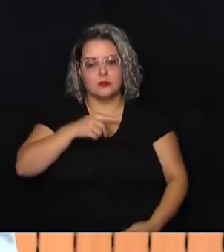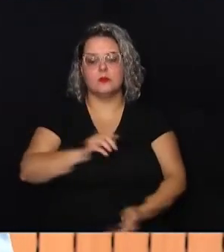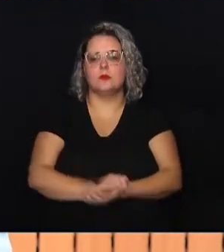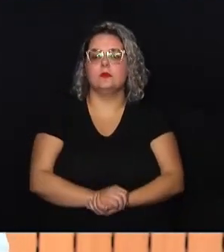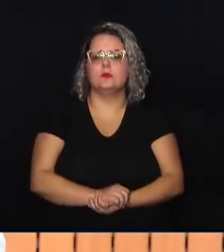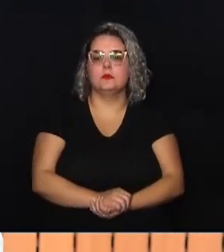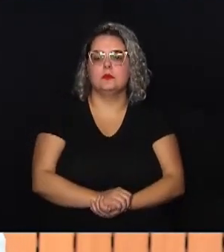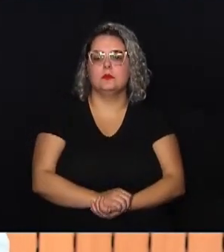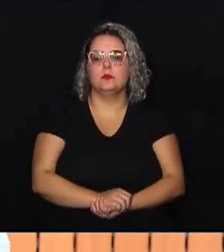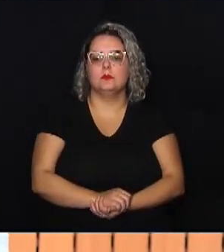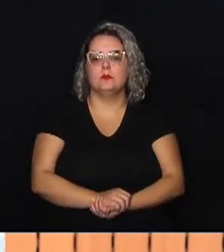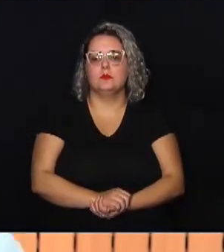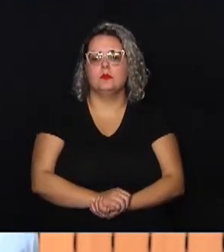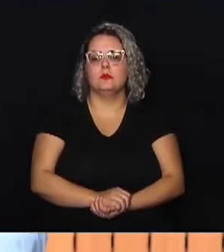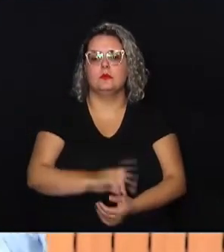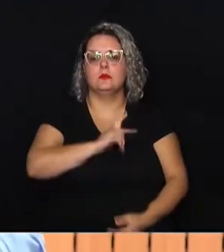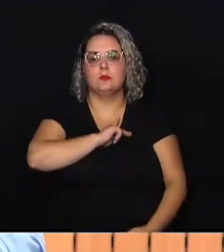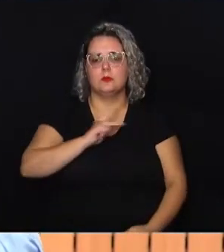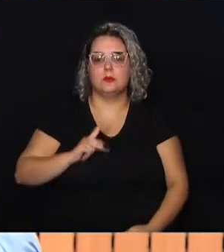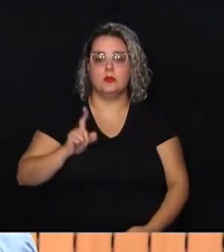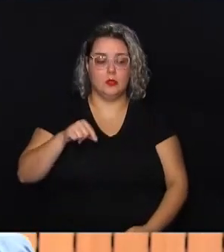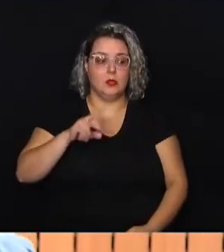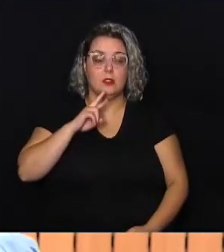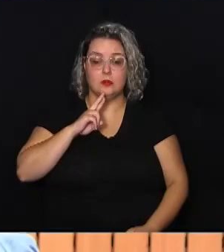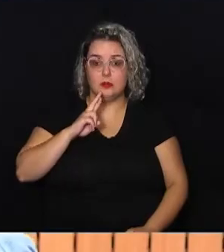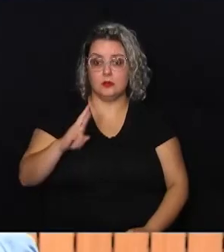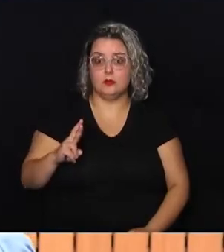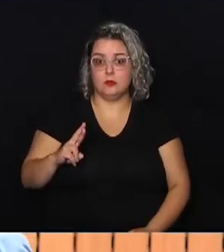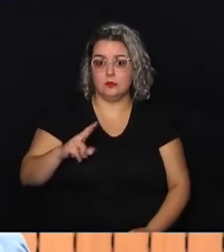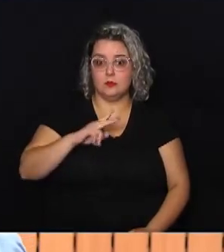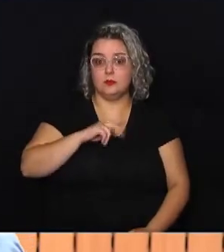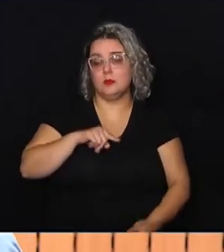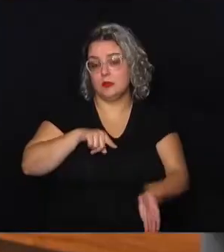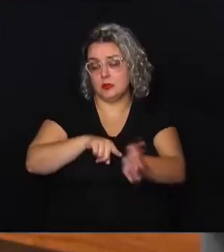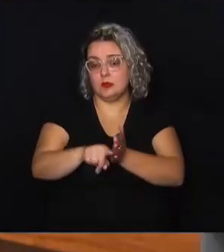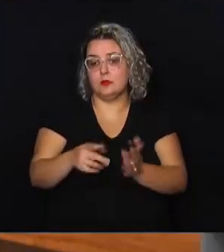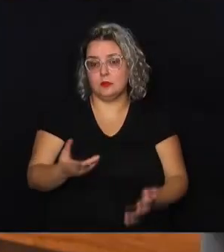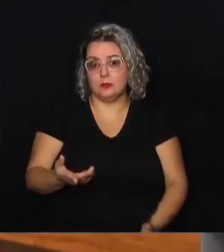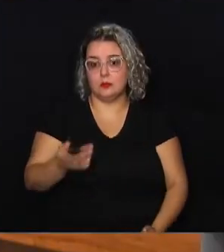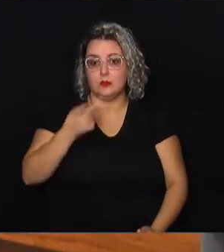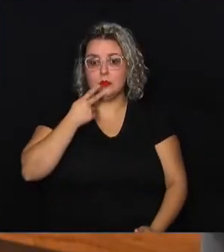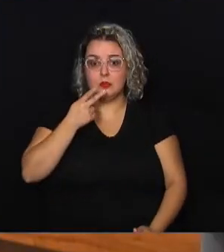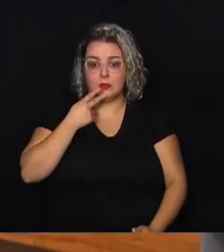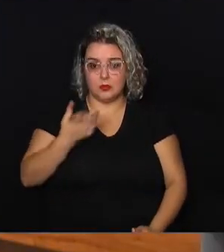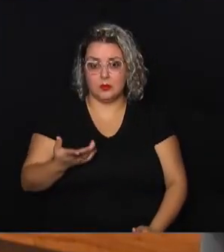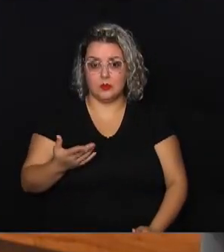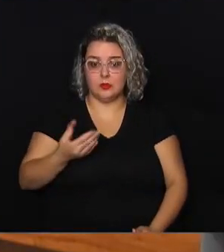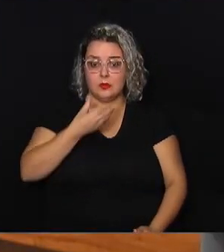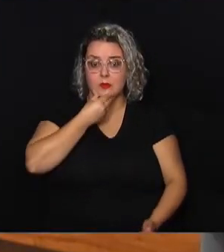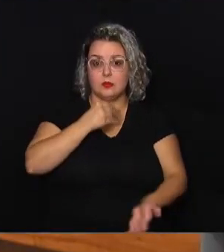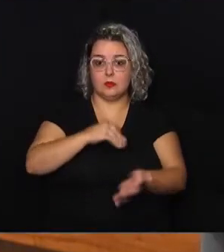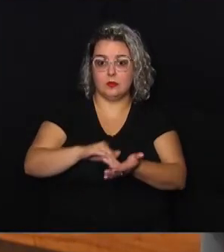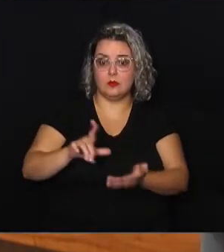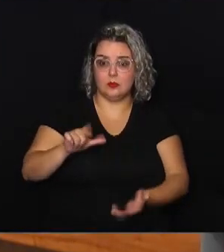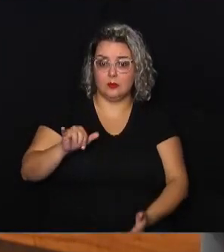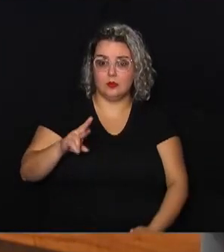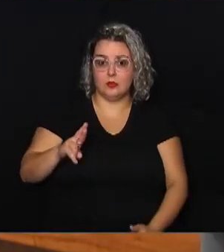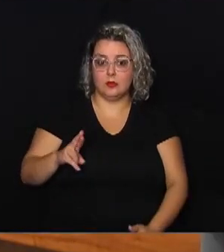Magoga. Presidente. Respondendo a pergunta seguinte, estava até falando com o secretário Lair agora há